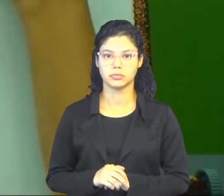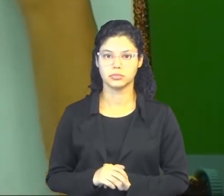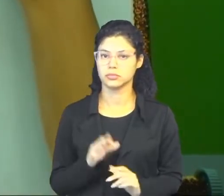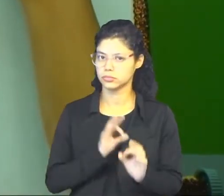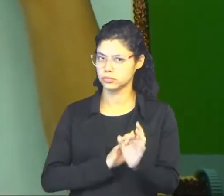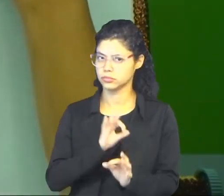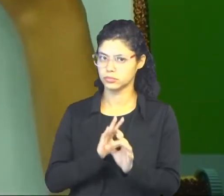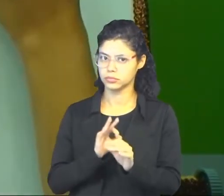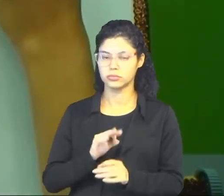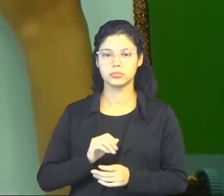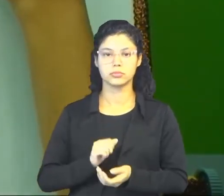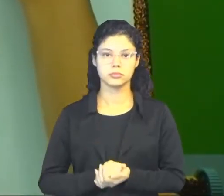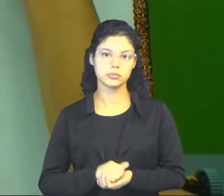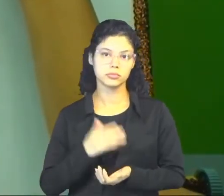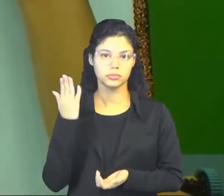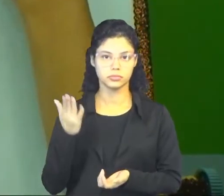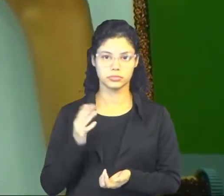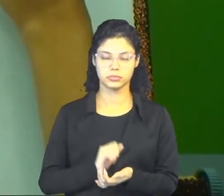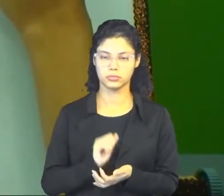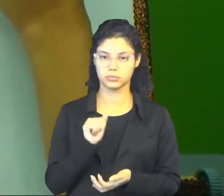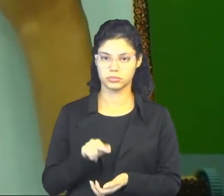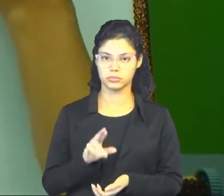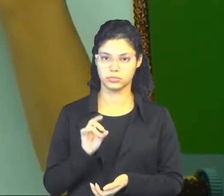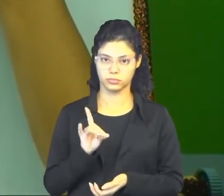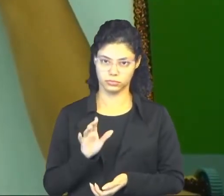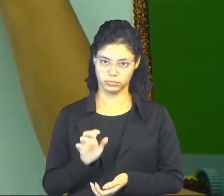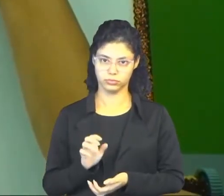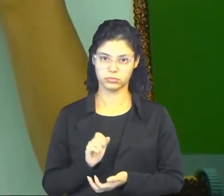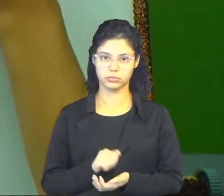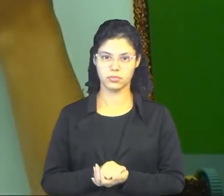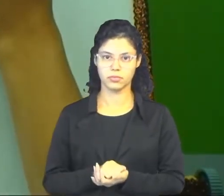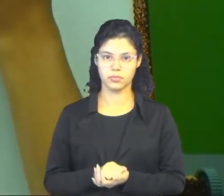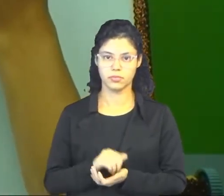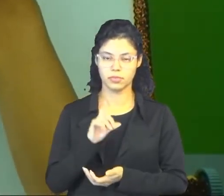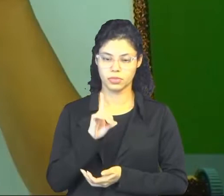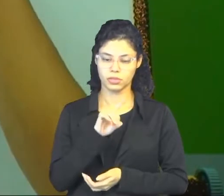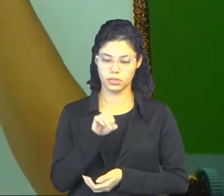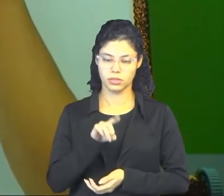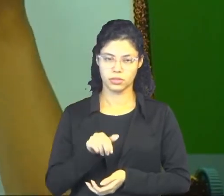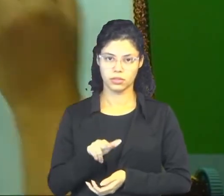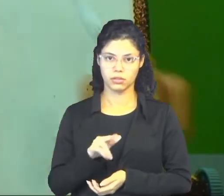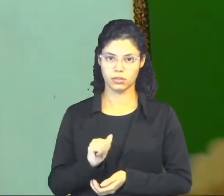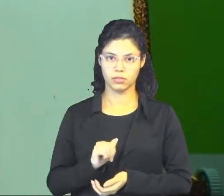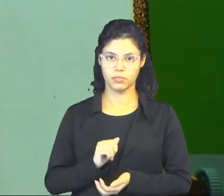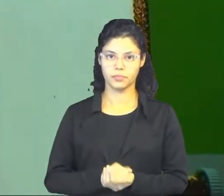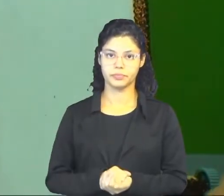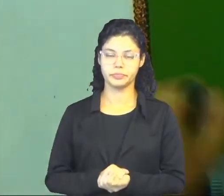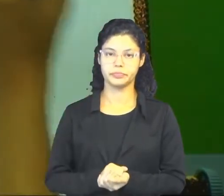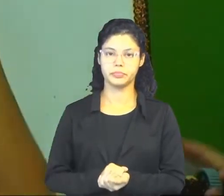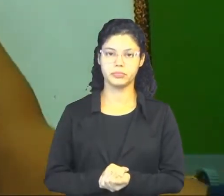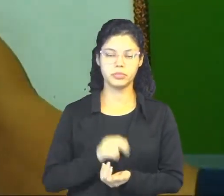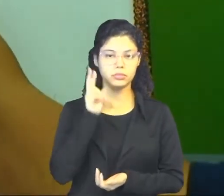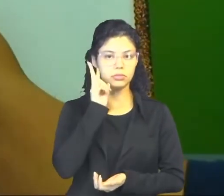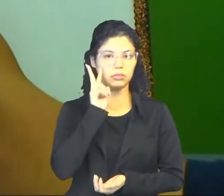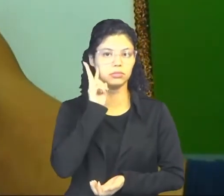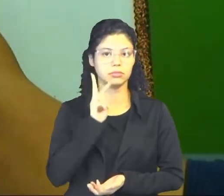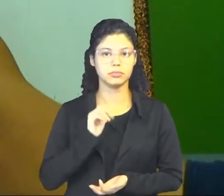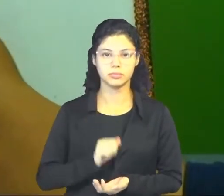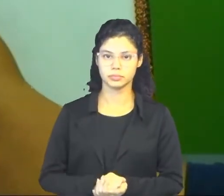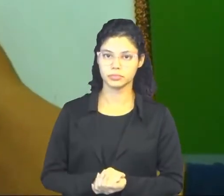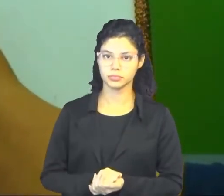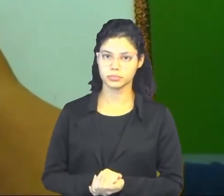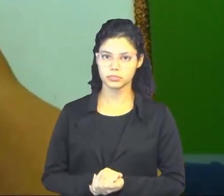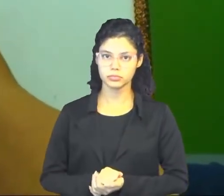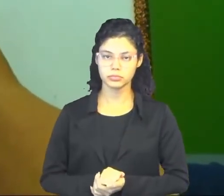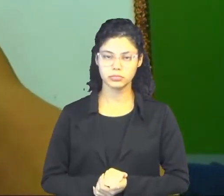conta, ó? Unidade debaixo de unidade, dezenas debaixo de dezena e centena. Lembrando aqui, são